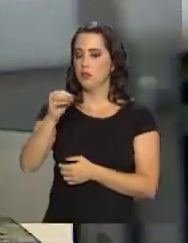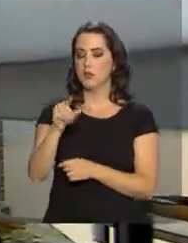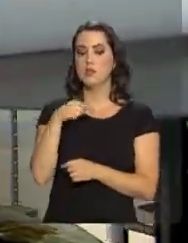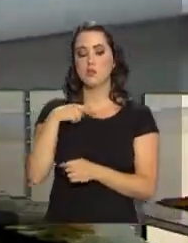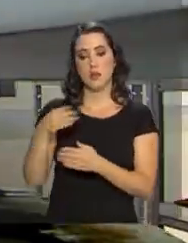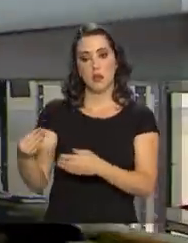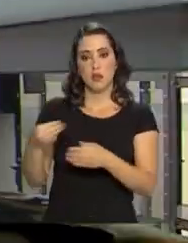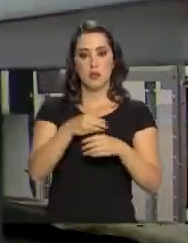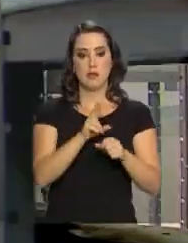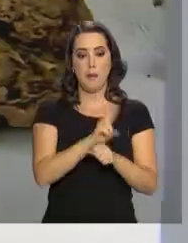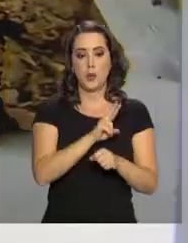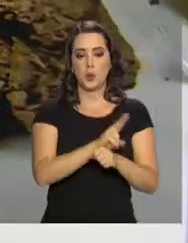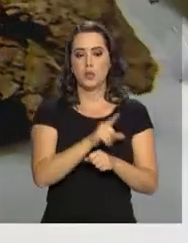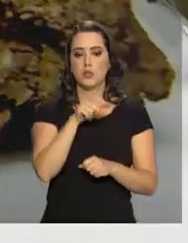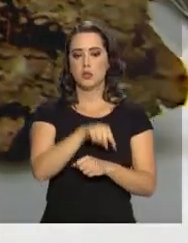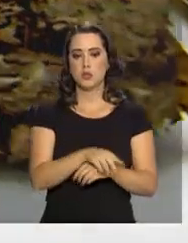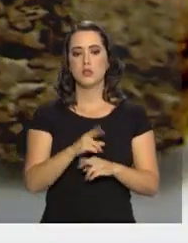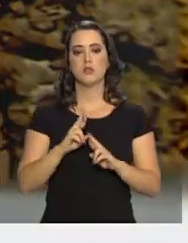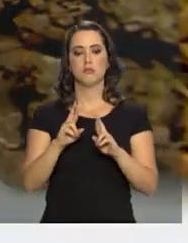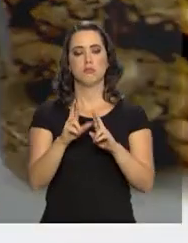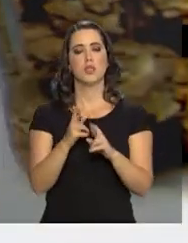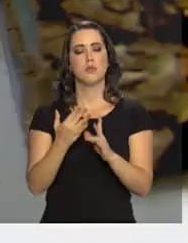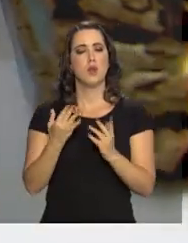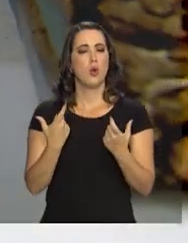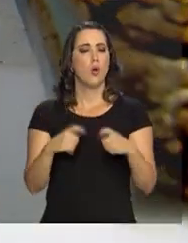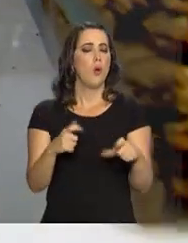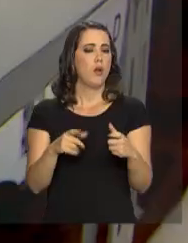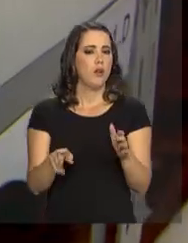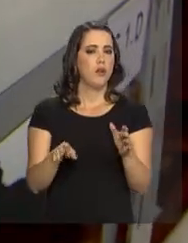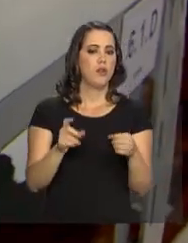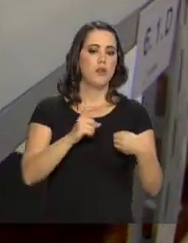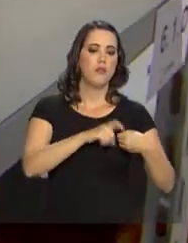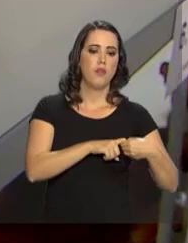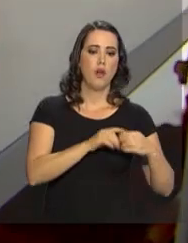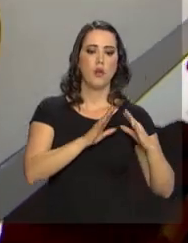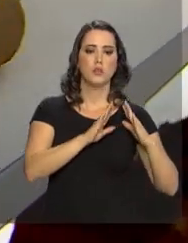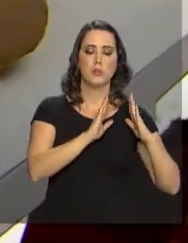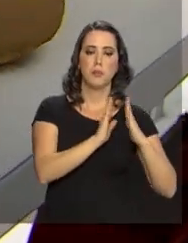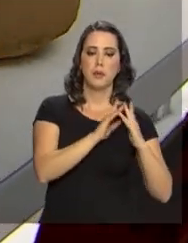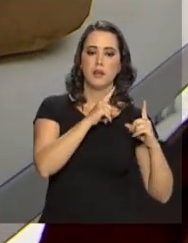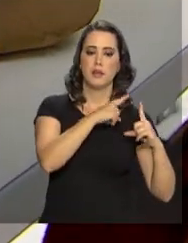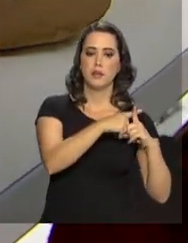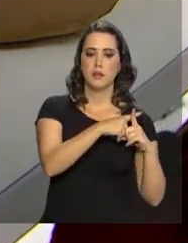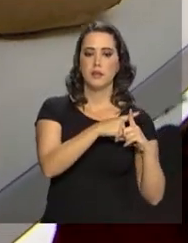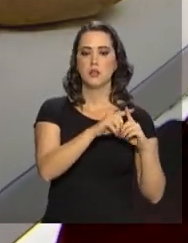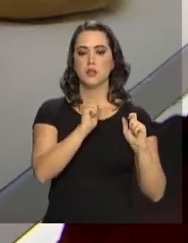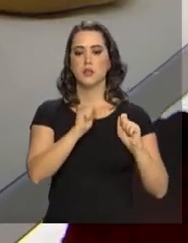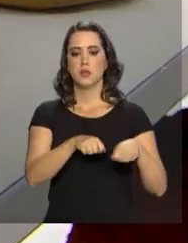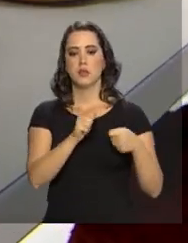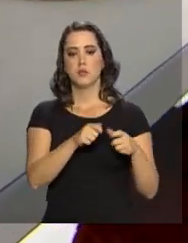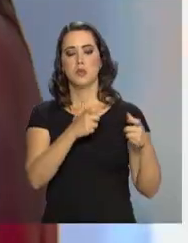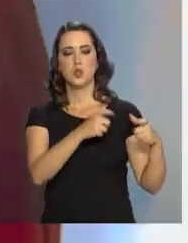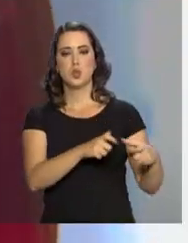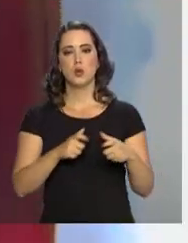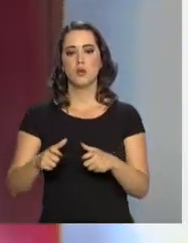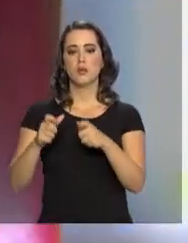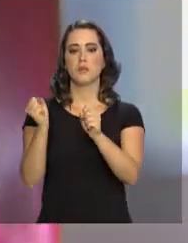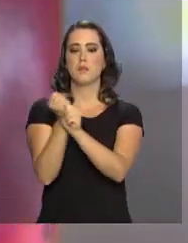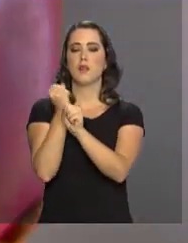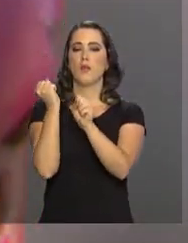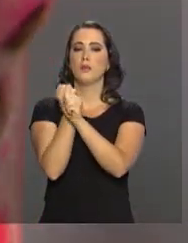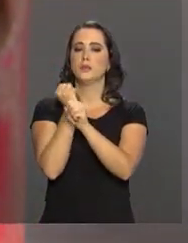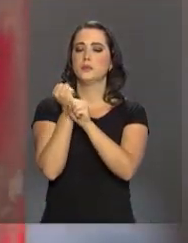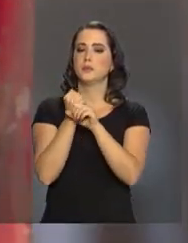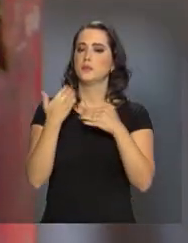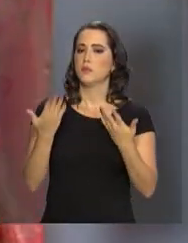salvaguardado, até que se defina o destino dessas peças, se elas voltam para o culto, se elas, algumas, né, podem ir para os memoriais que vão ser